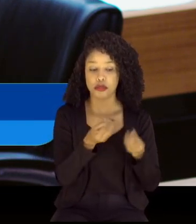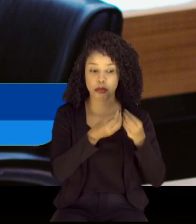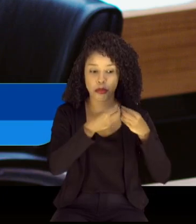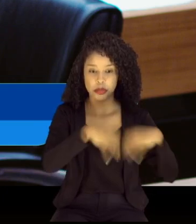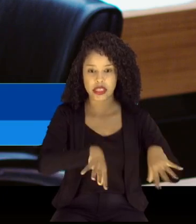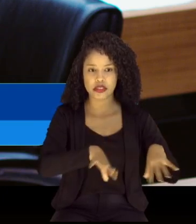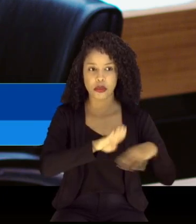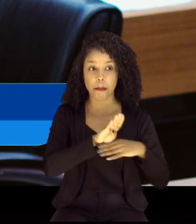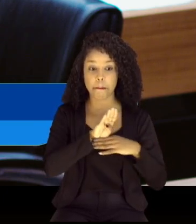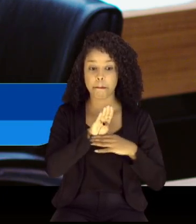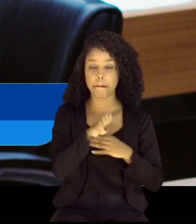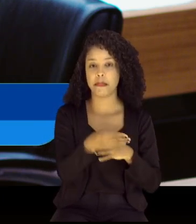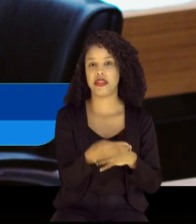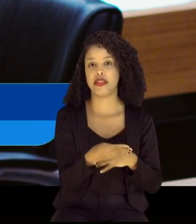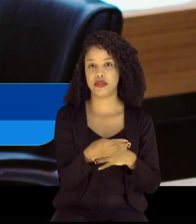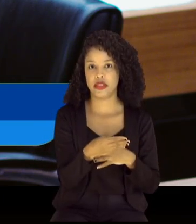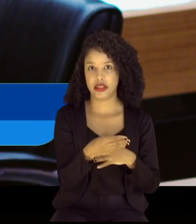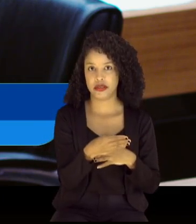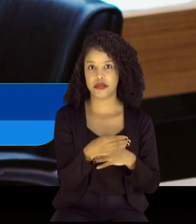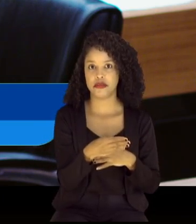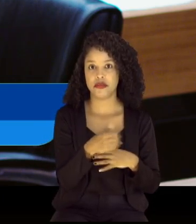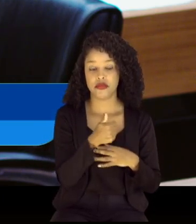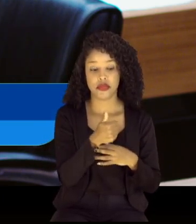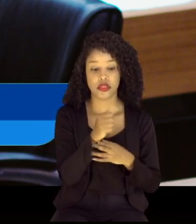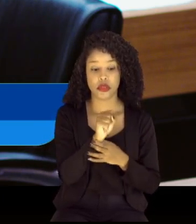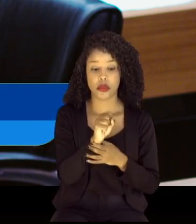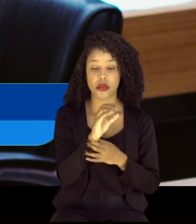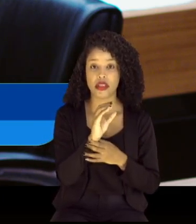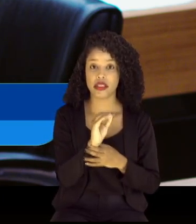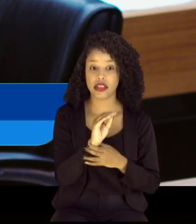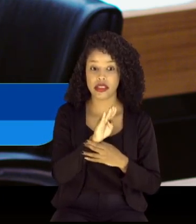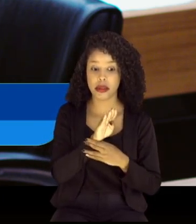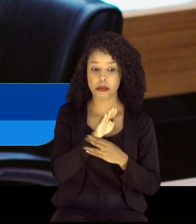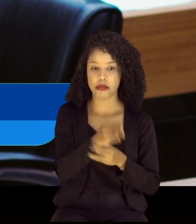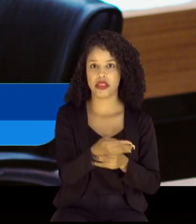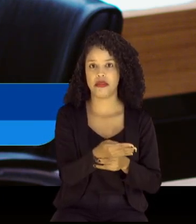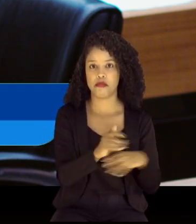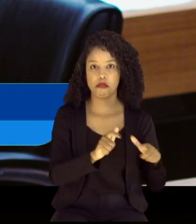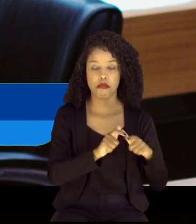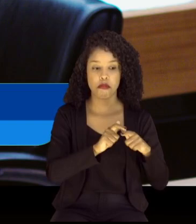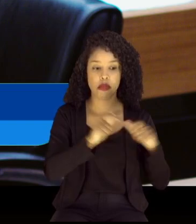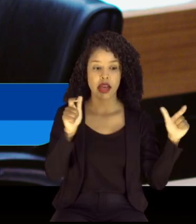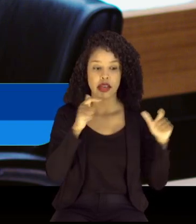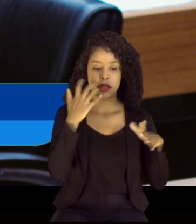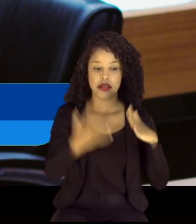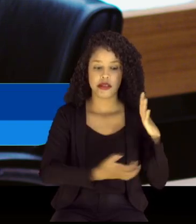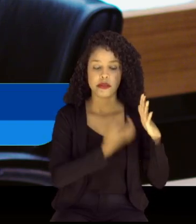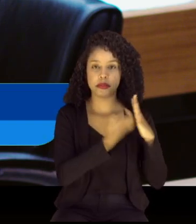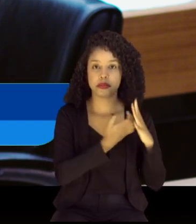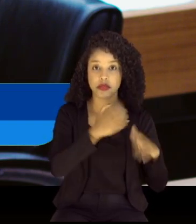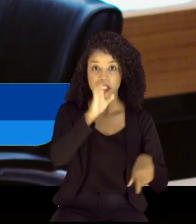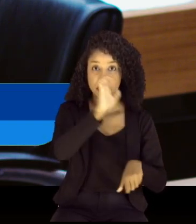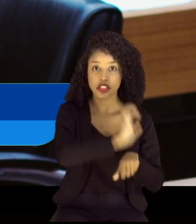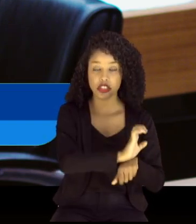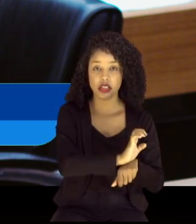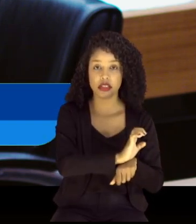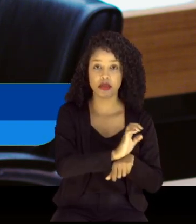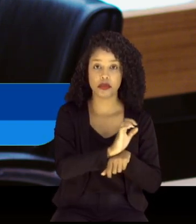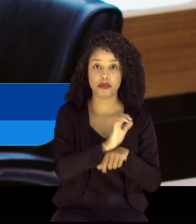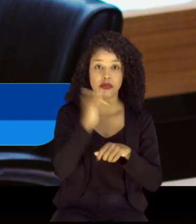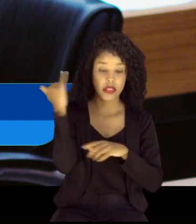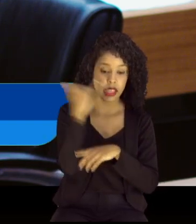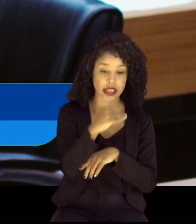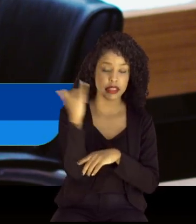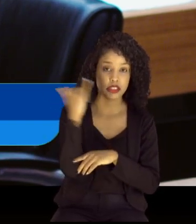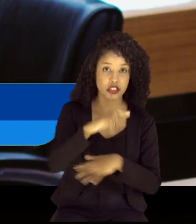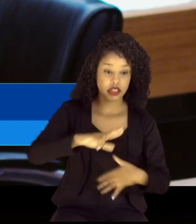prejuízos bilionários, quase 180 bi. A maior estatal, a maior empresa pública de energia da